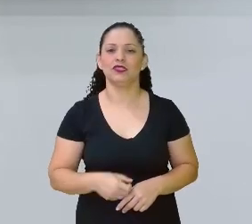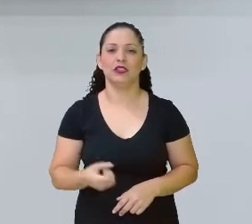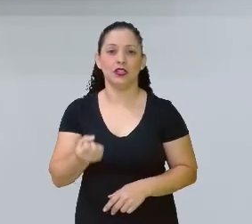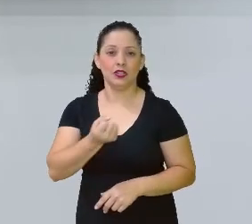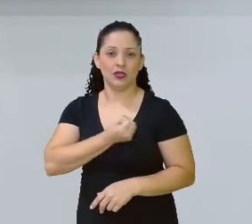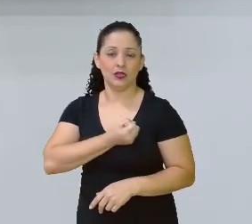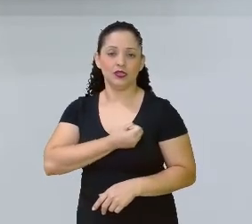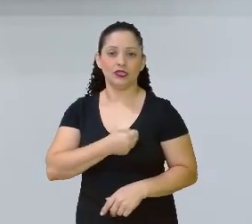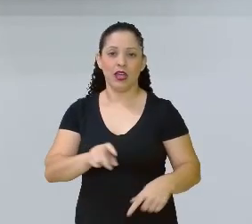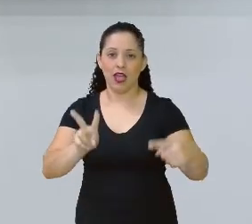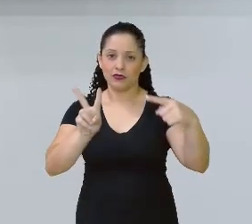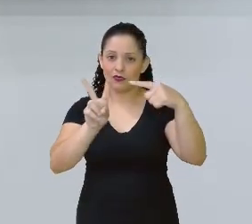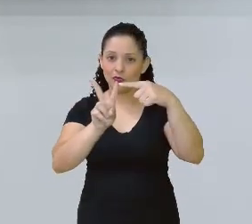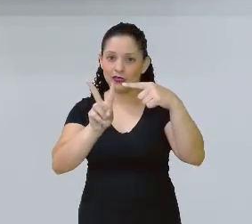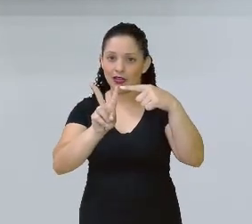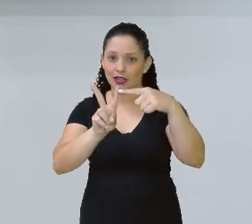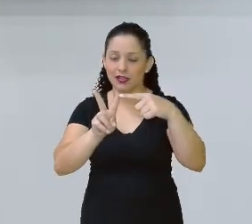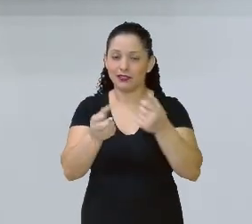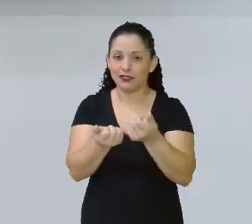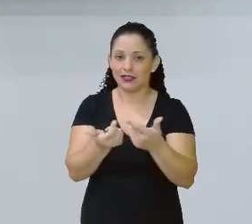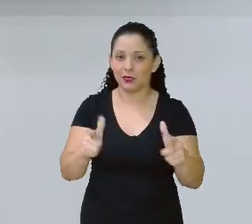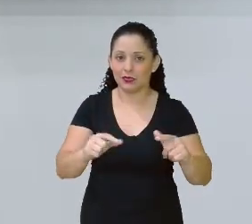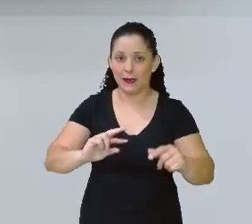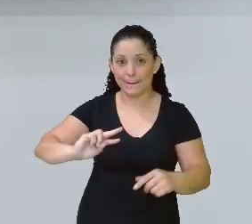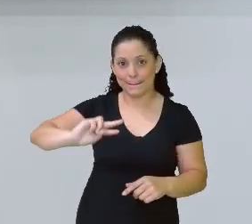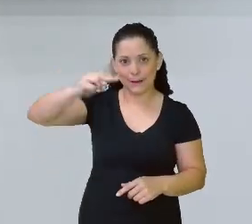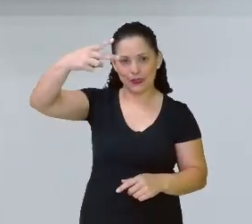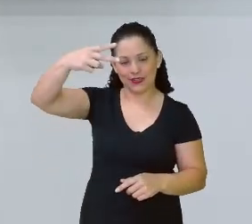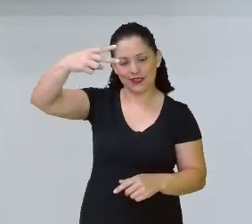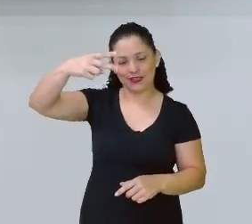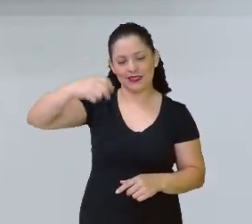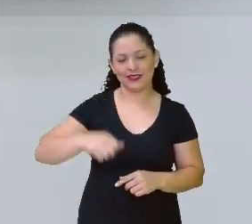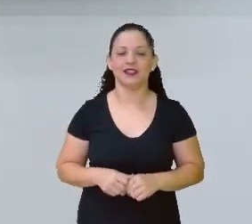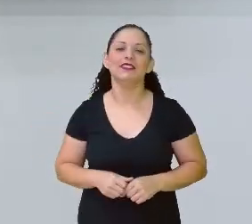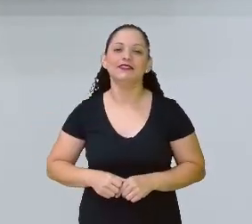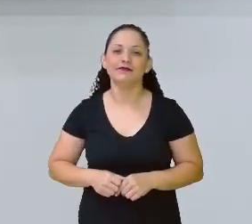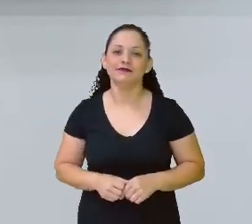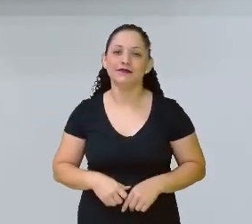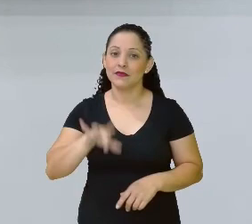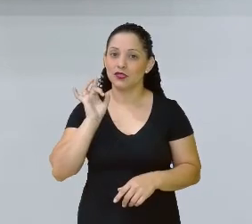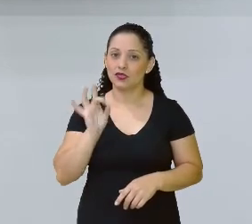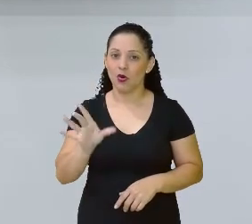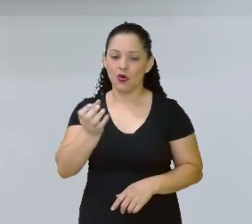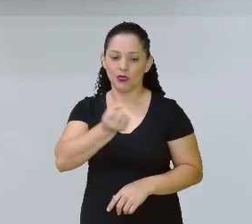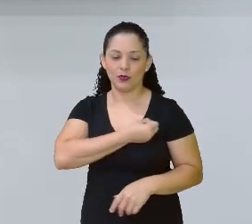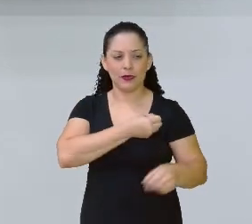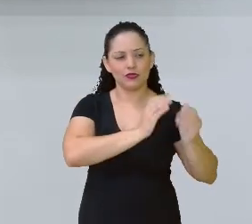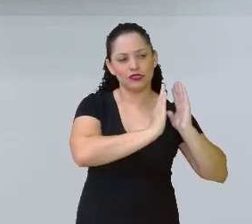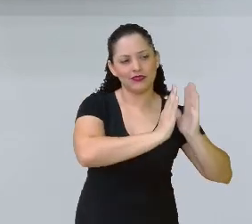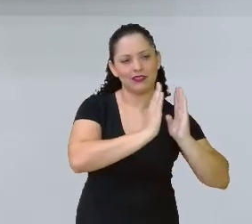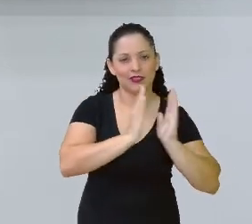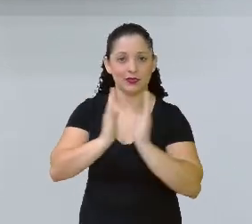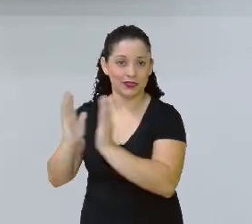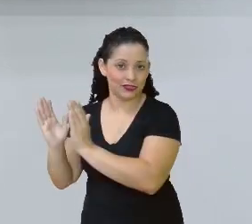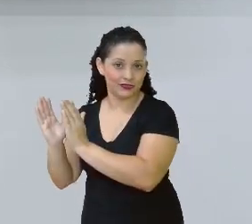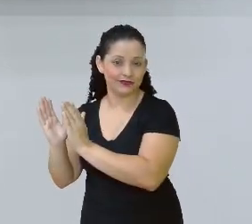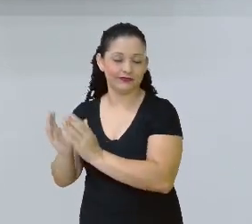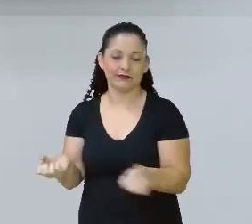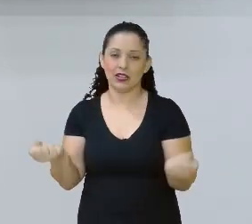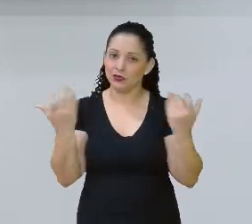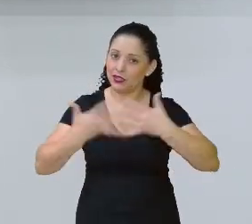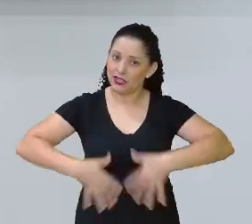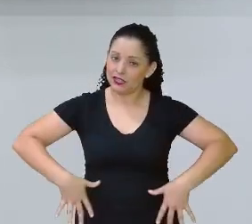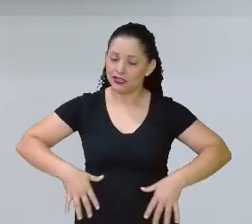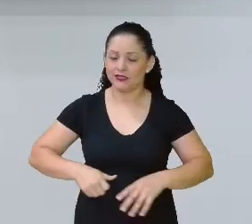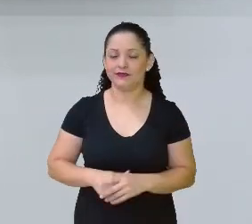temos raiz quadrada, não temos potência. Então, temos só números naturais. E aí, são